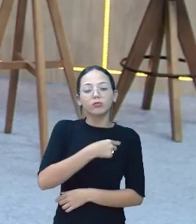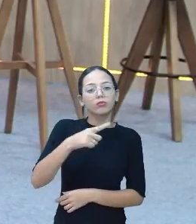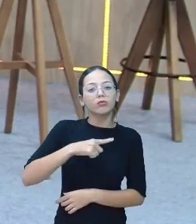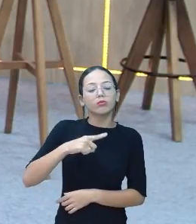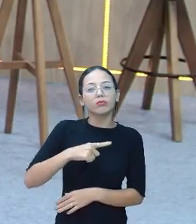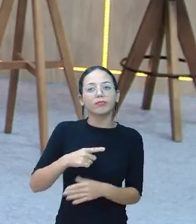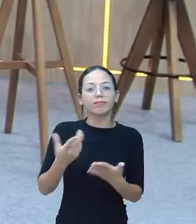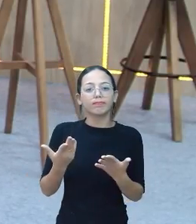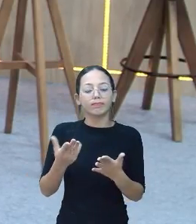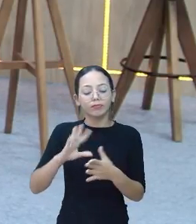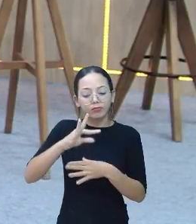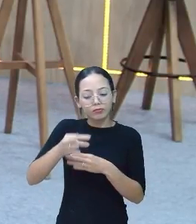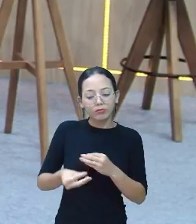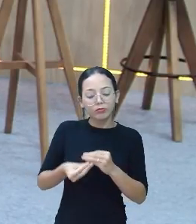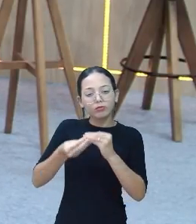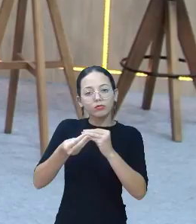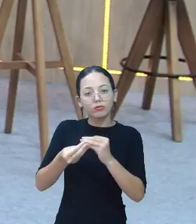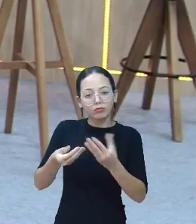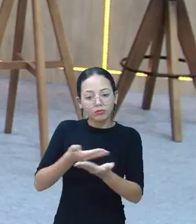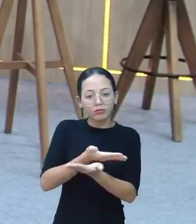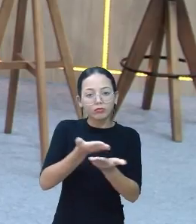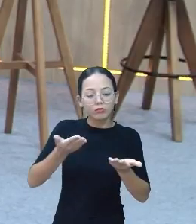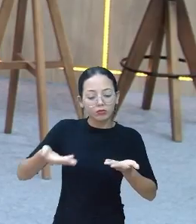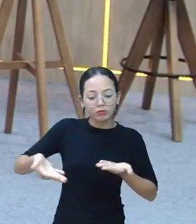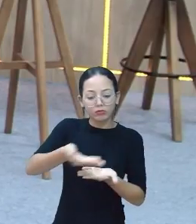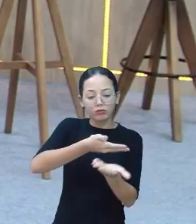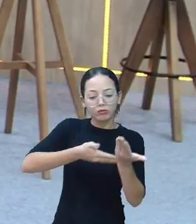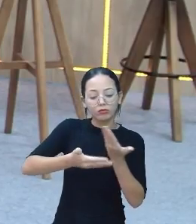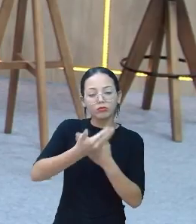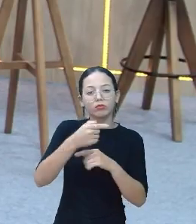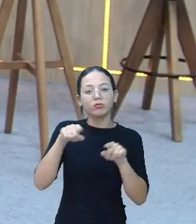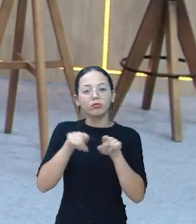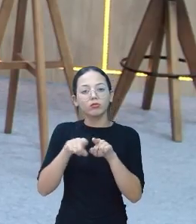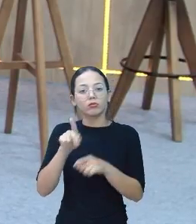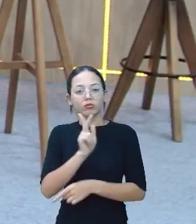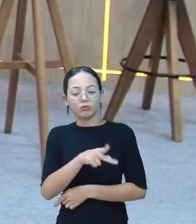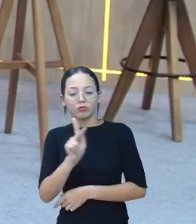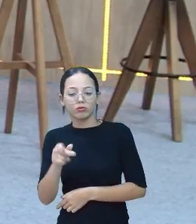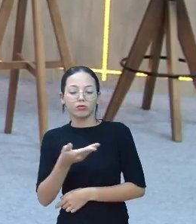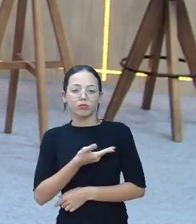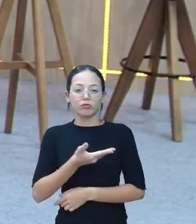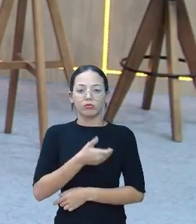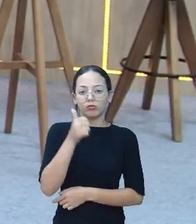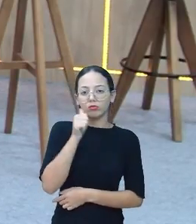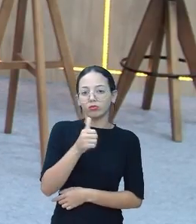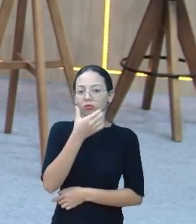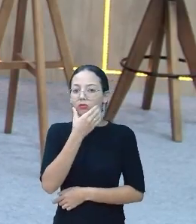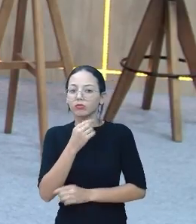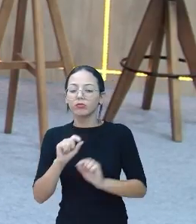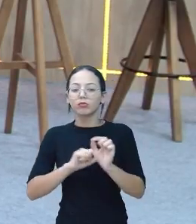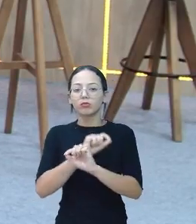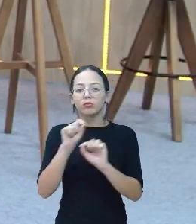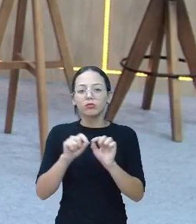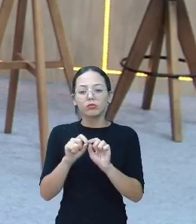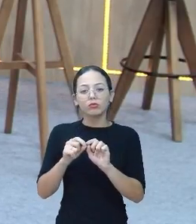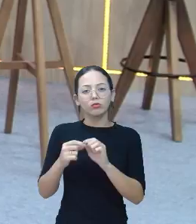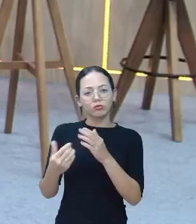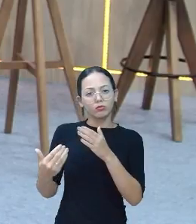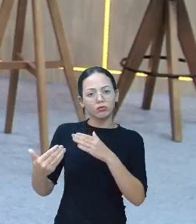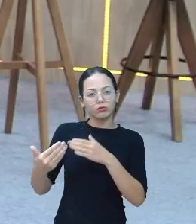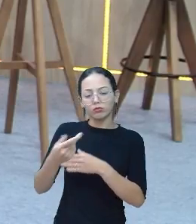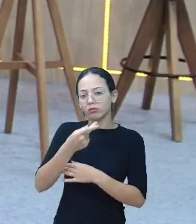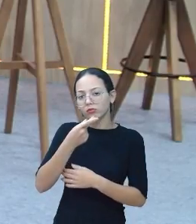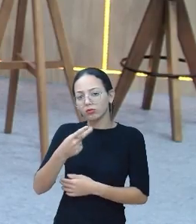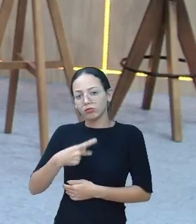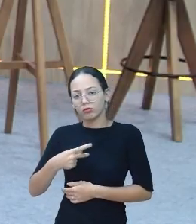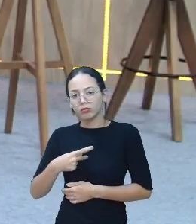uma contribuição de vocês, estudantes, você, colega professor, colega professora, em entrar em contato conosco, né? Se você está